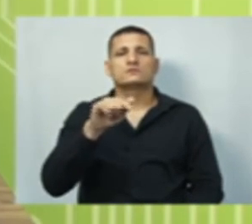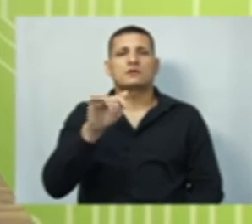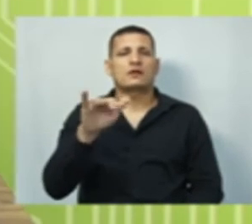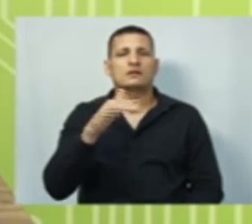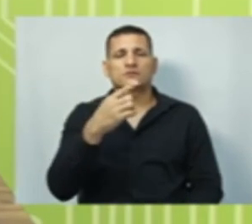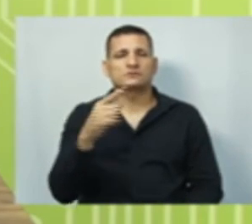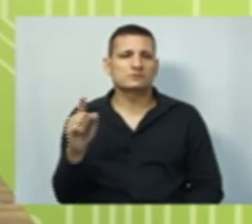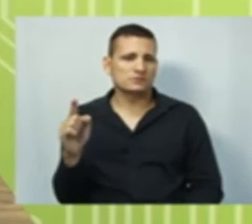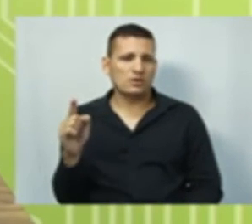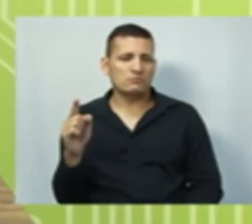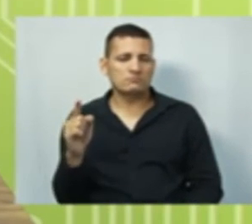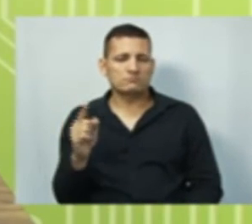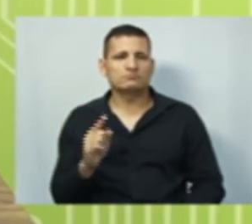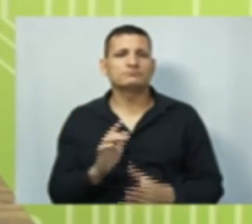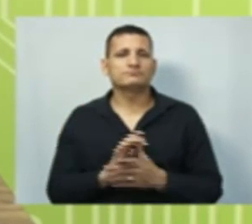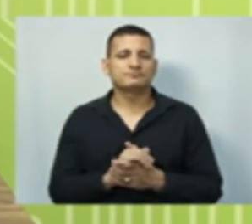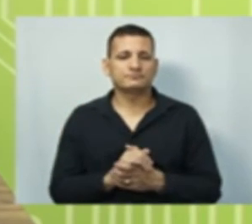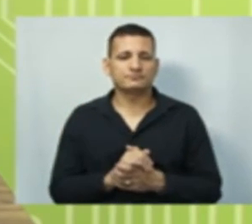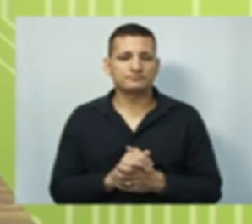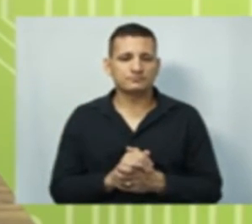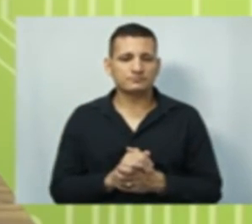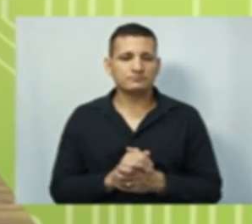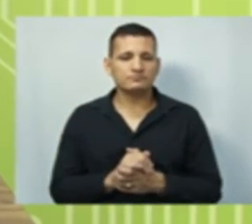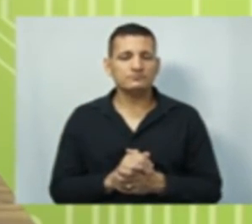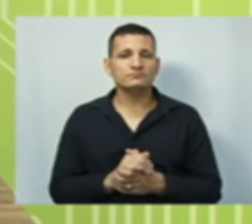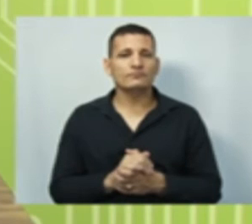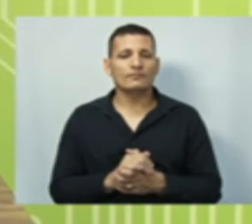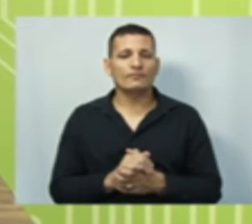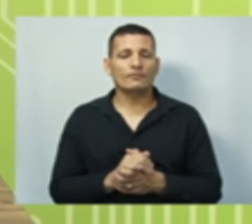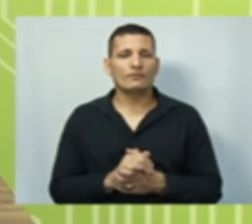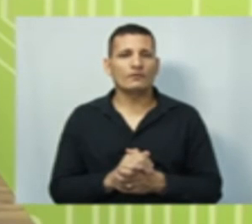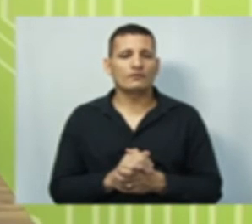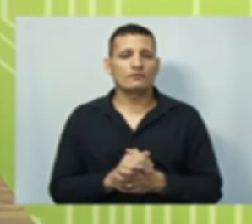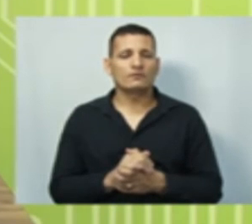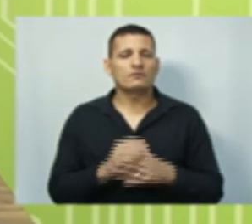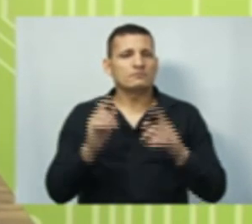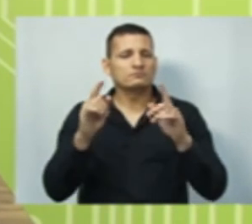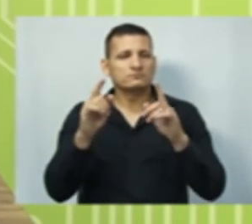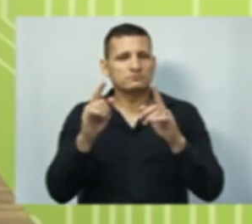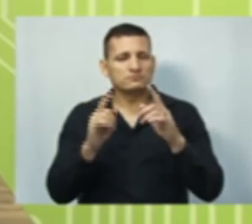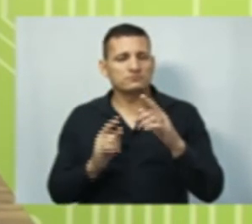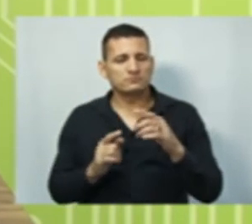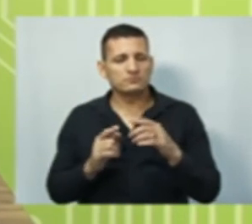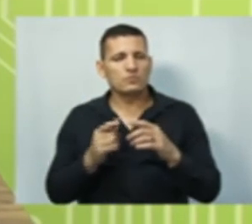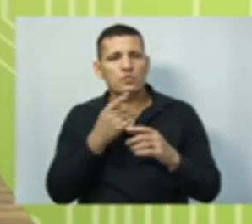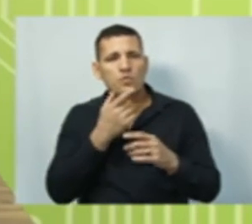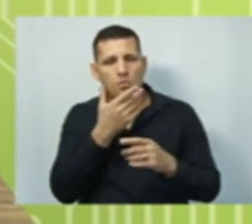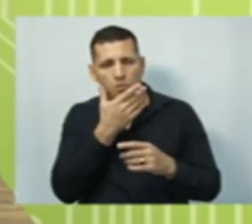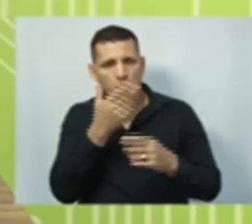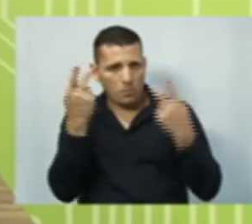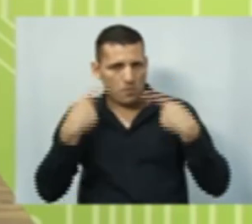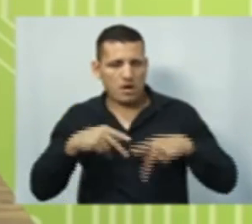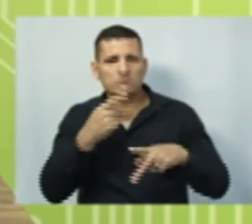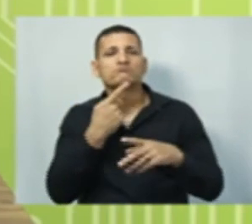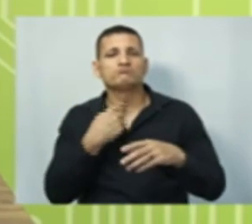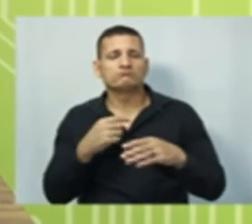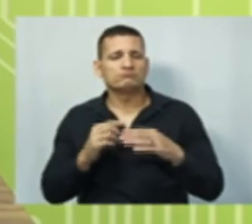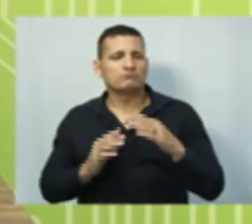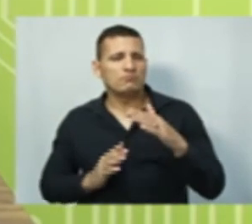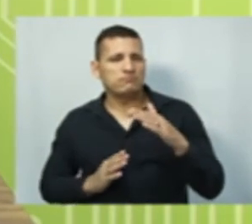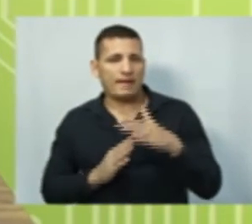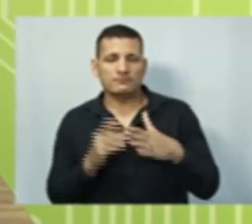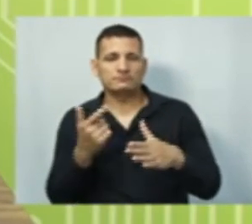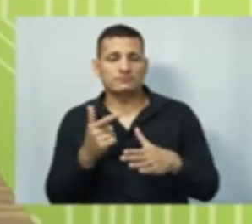uma quarta etapa da pirâmide. Quando a gente fala de desejos humanos limitados, é porque é muito difícil satisfazer mesmo os nossos